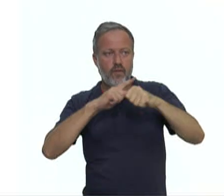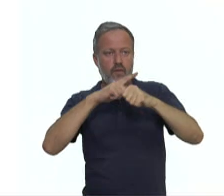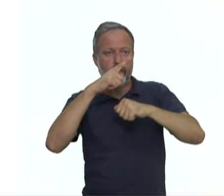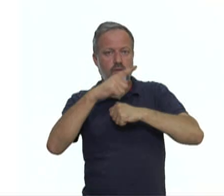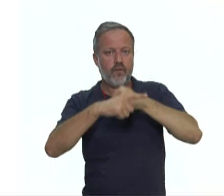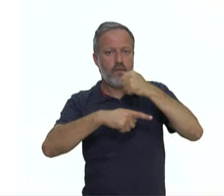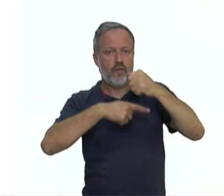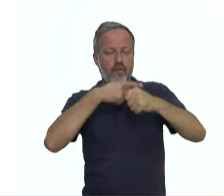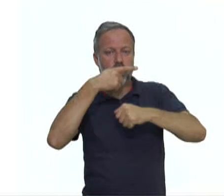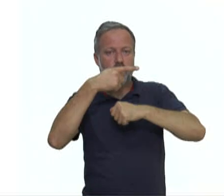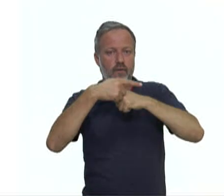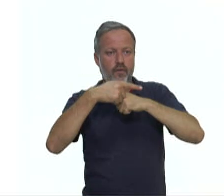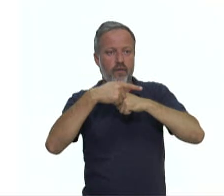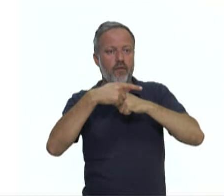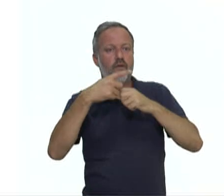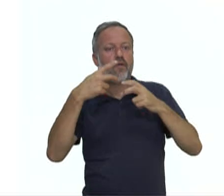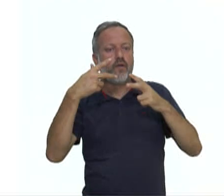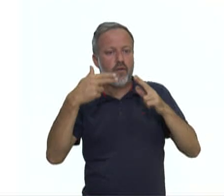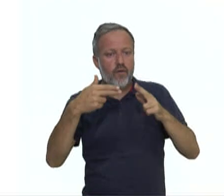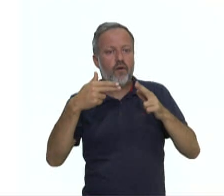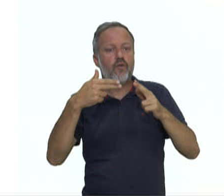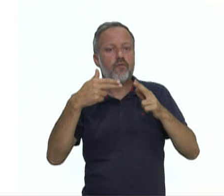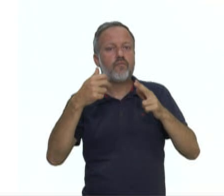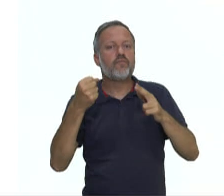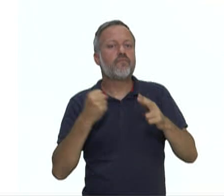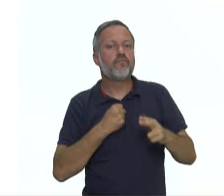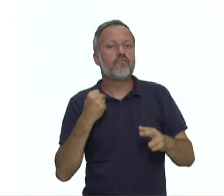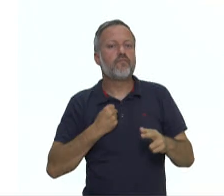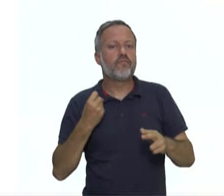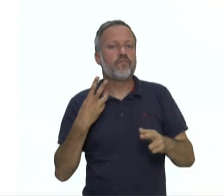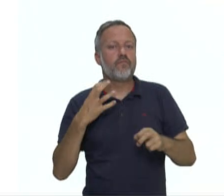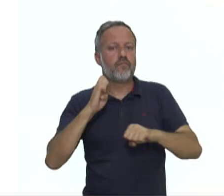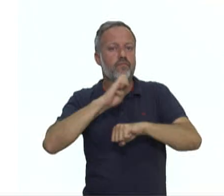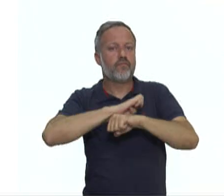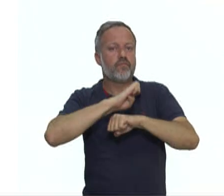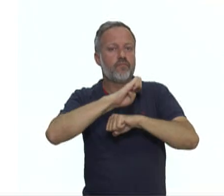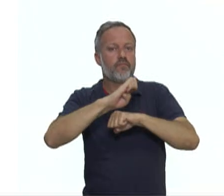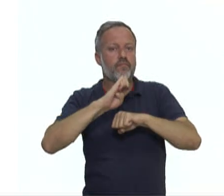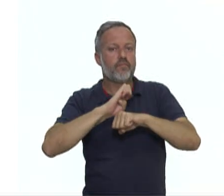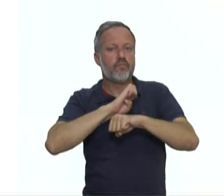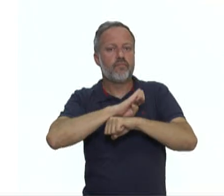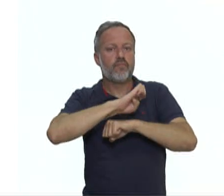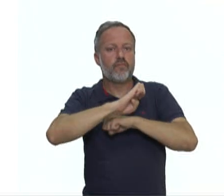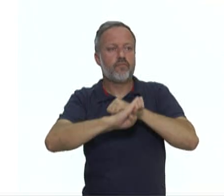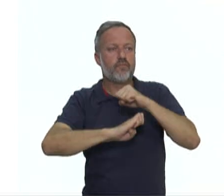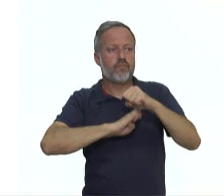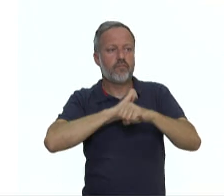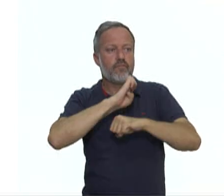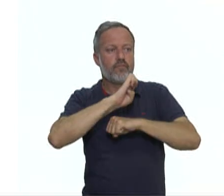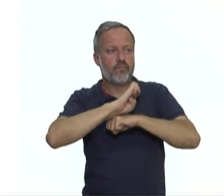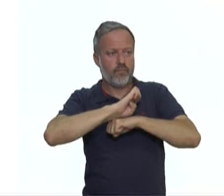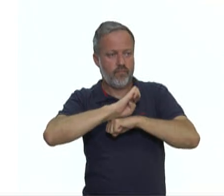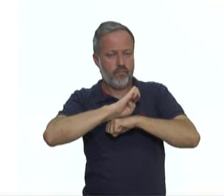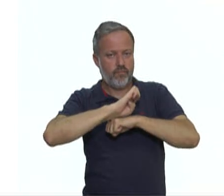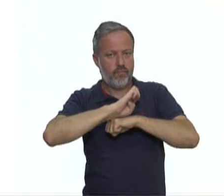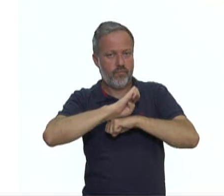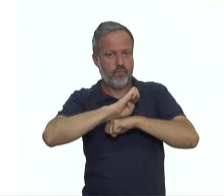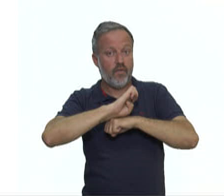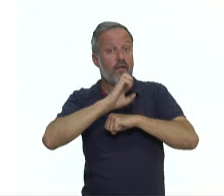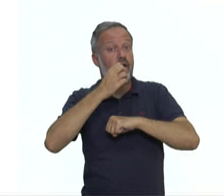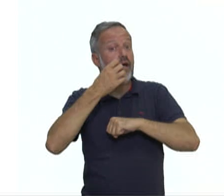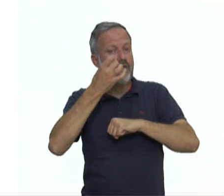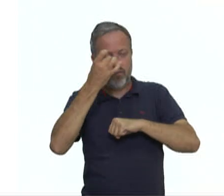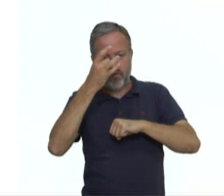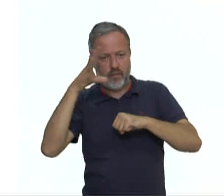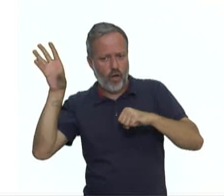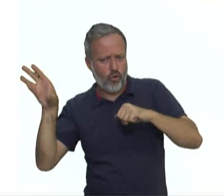elétrons. É fácil de se conseguir. Por quê? A eletrosfera é instável. É muito fácil eu pôr elétrons, muitos elétrons